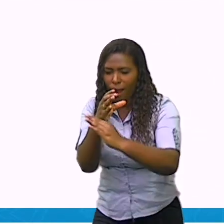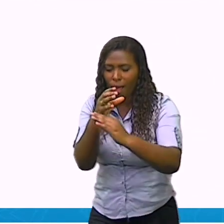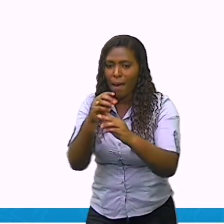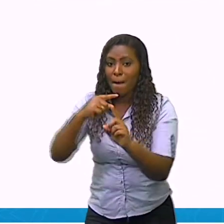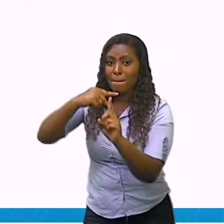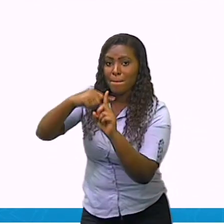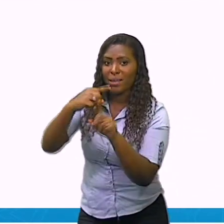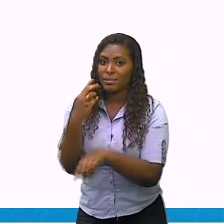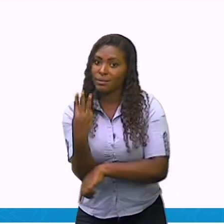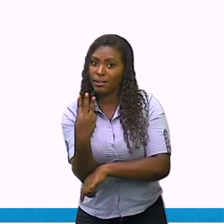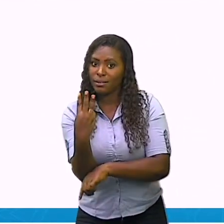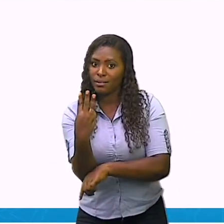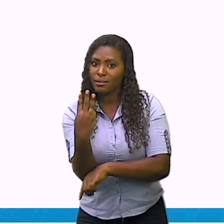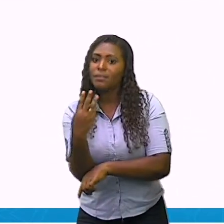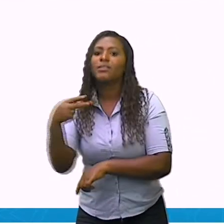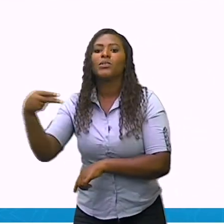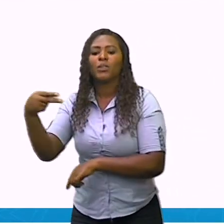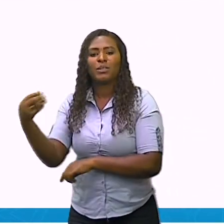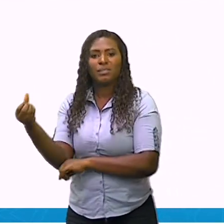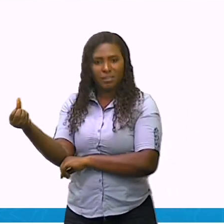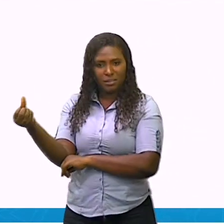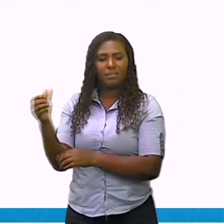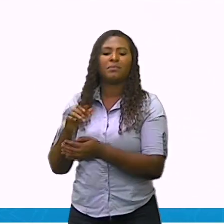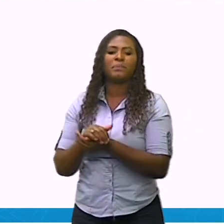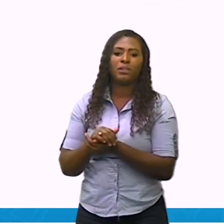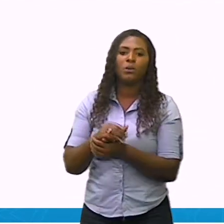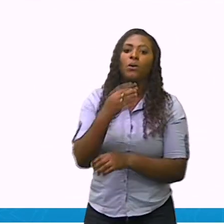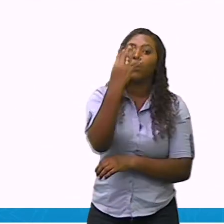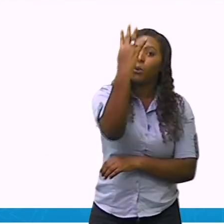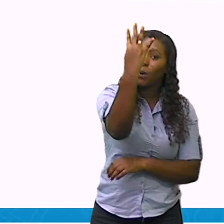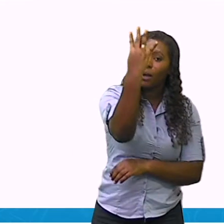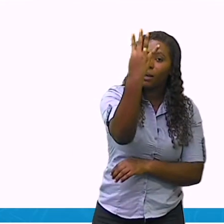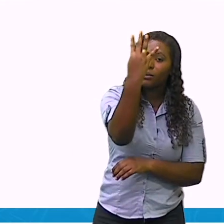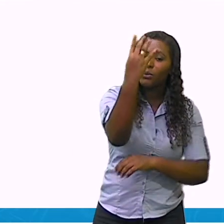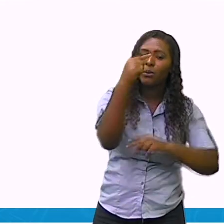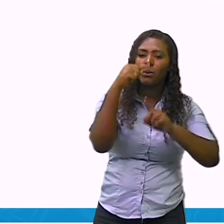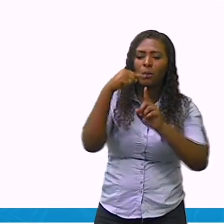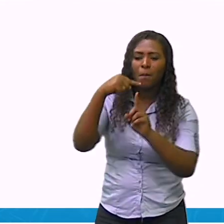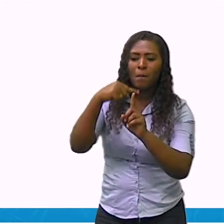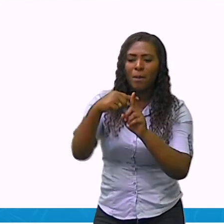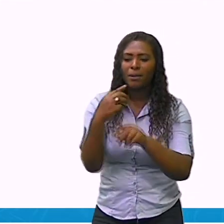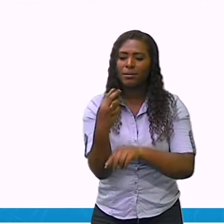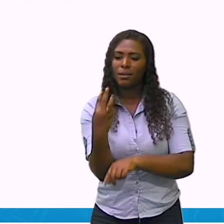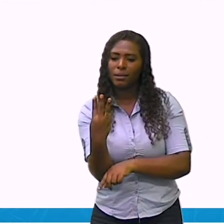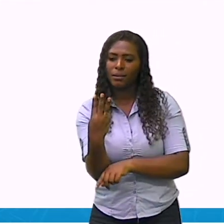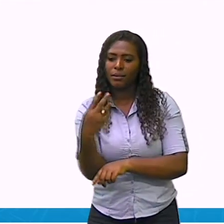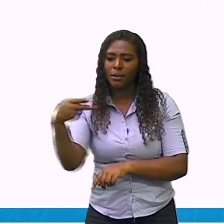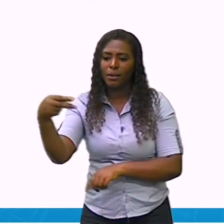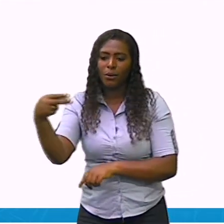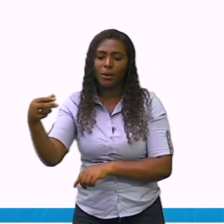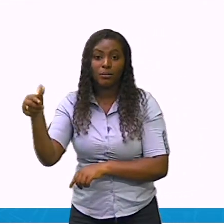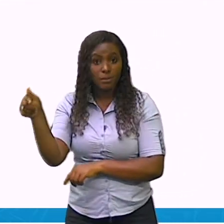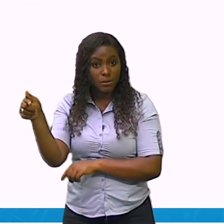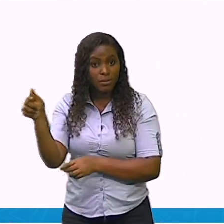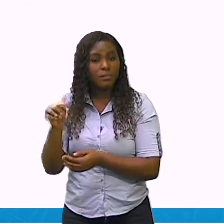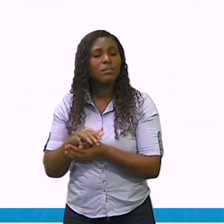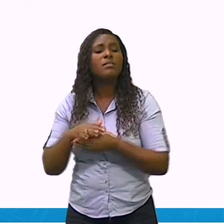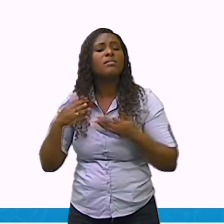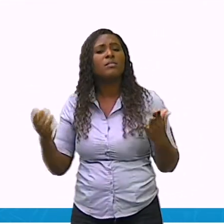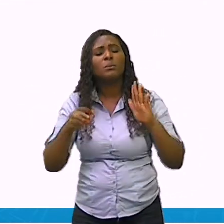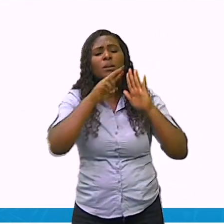4 elementos. Nós vamos ter 7. Então, qual que seria a lei de definição